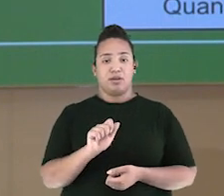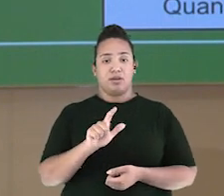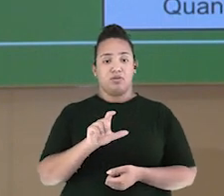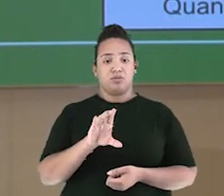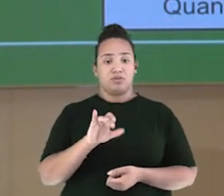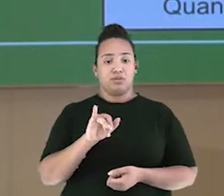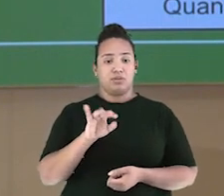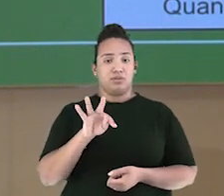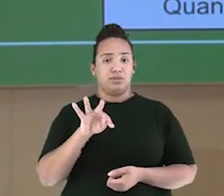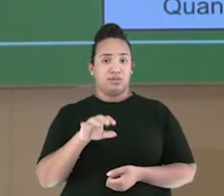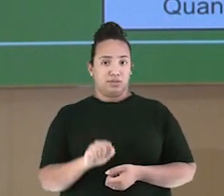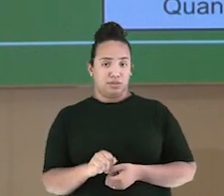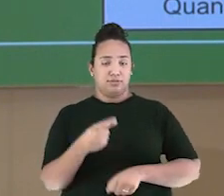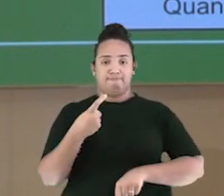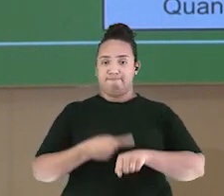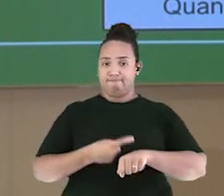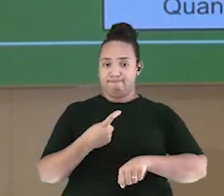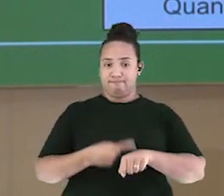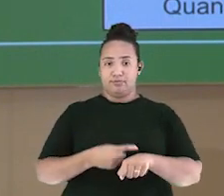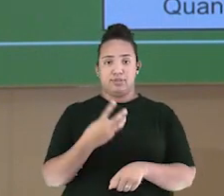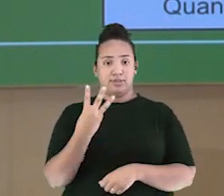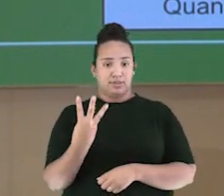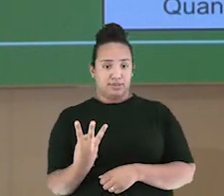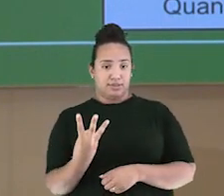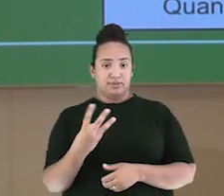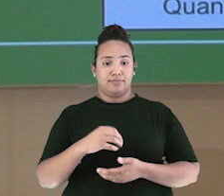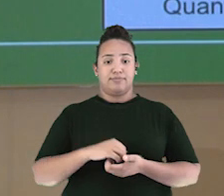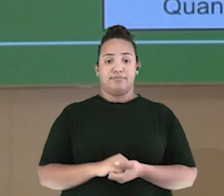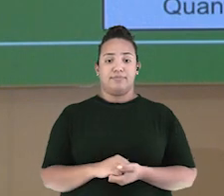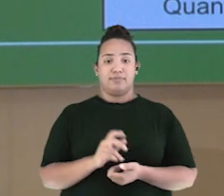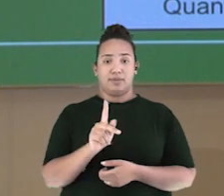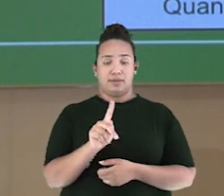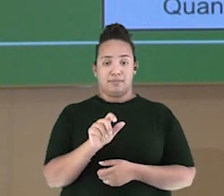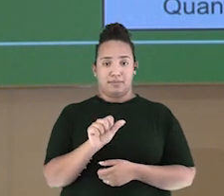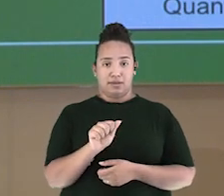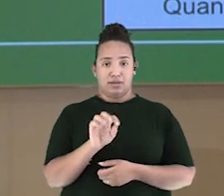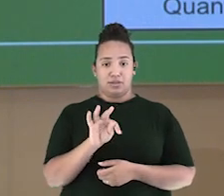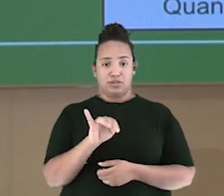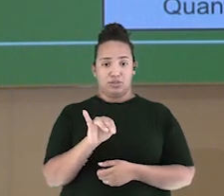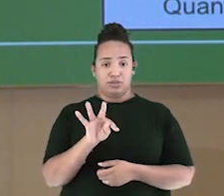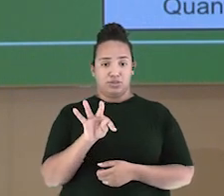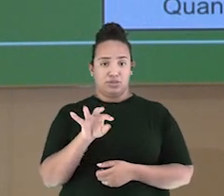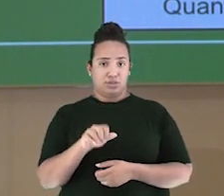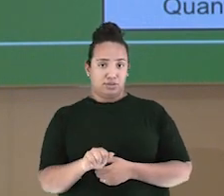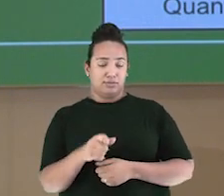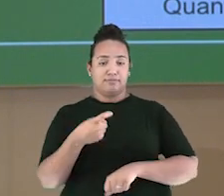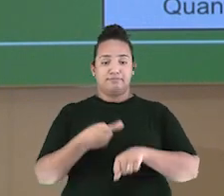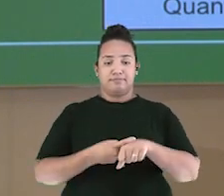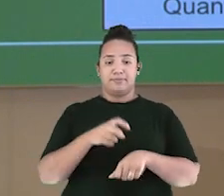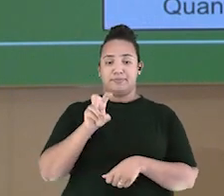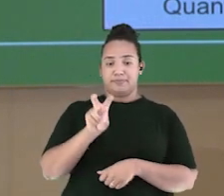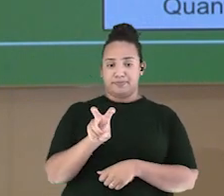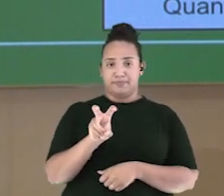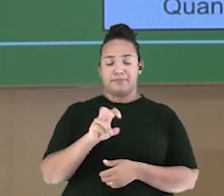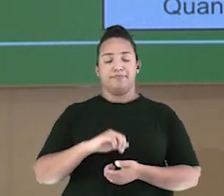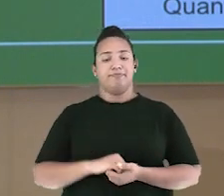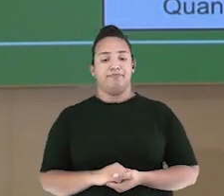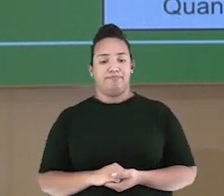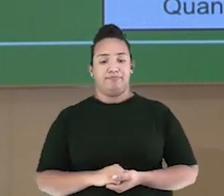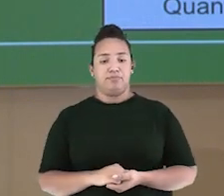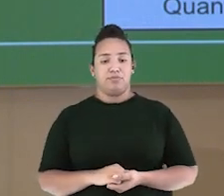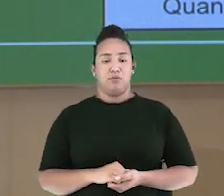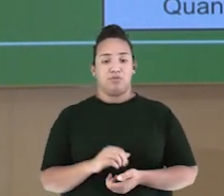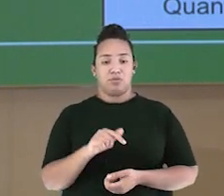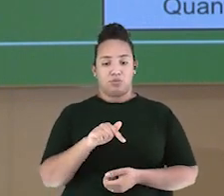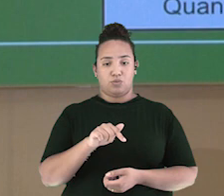calcita, dureza 3. Fluorita tem dureza 4, apatita, dureza 5, ortoclásio, dureza